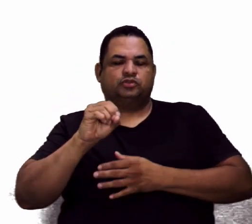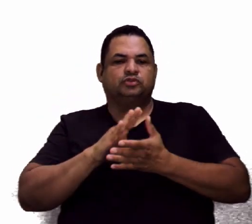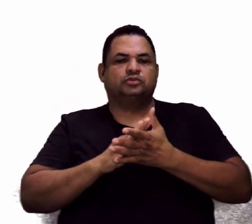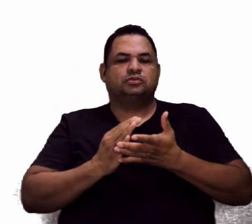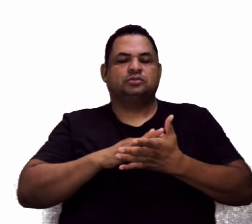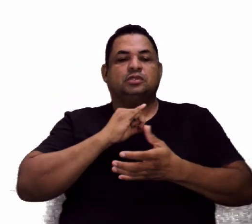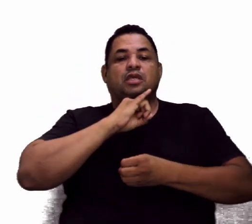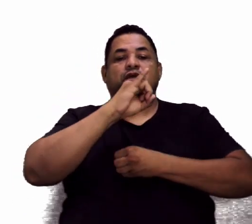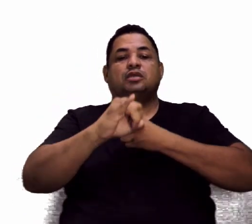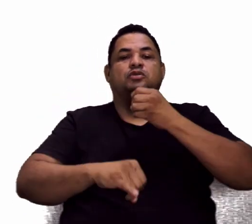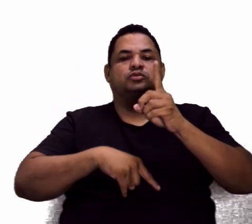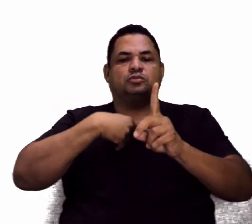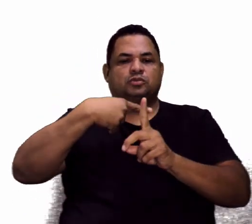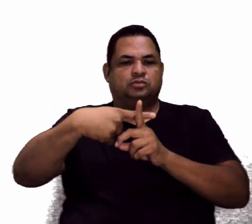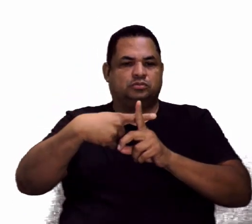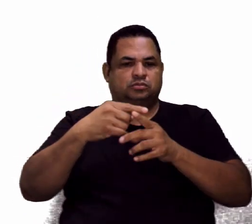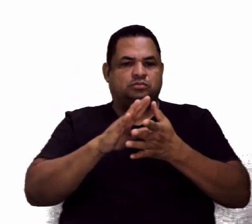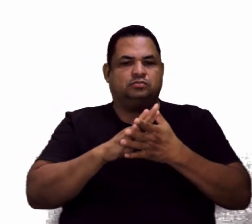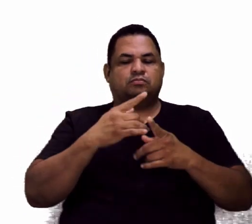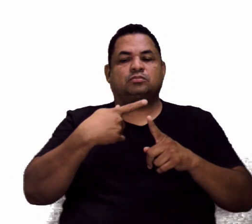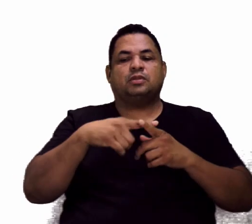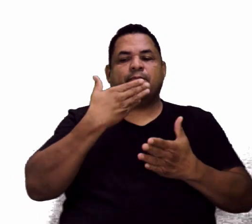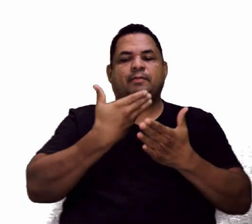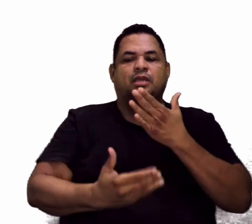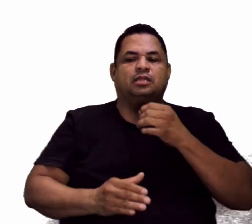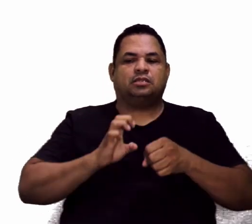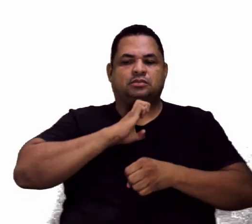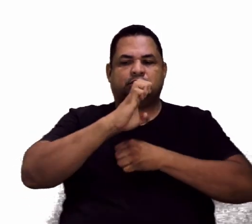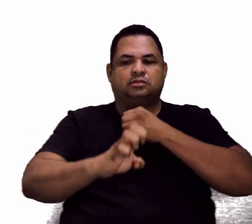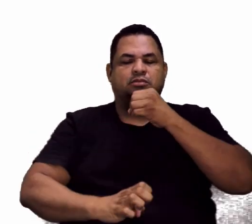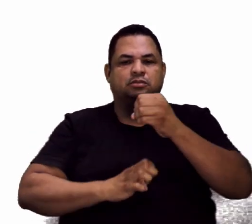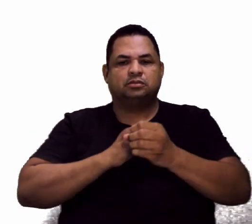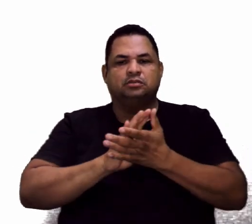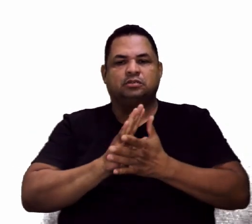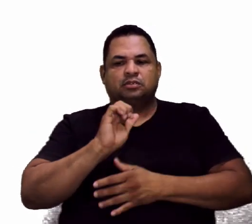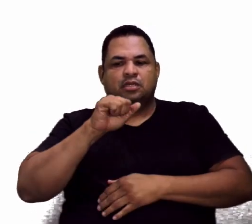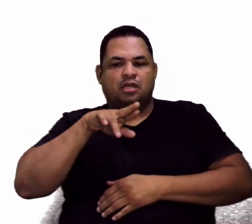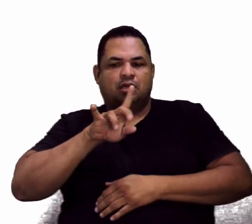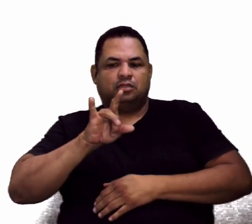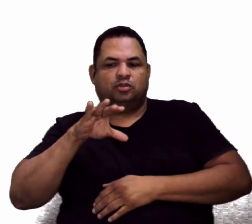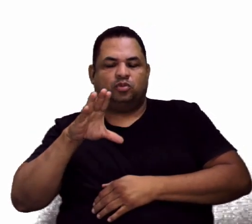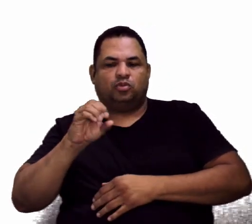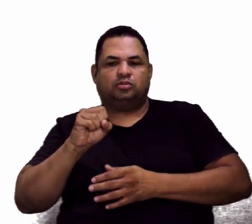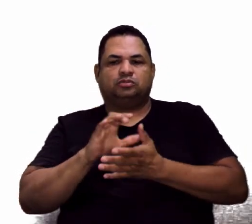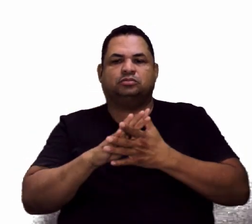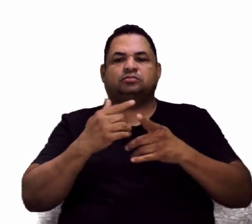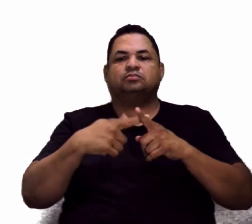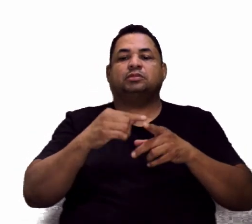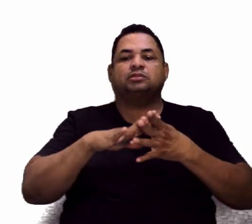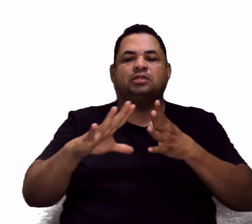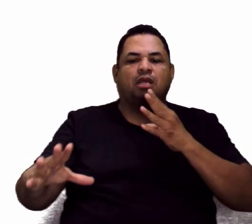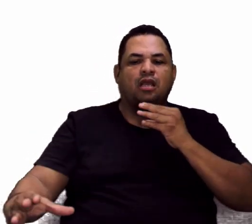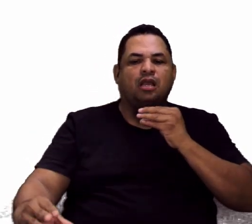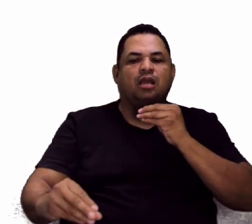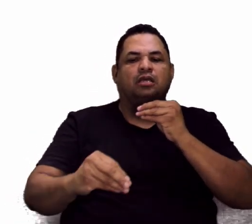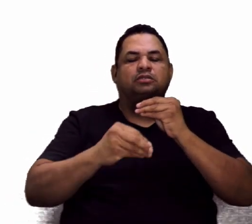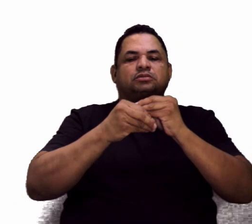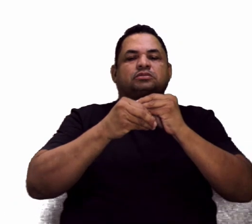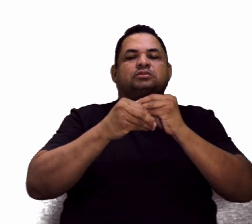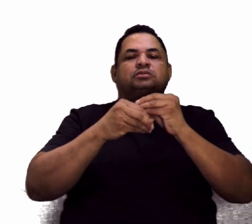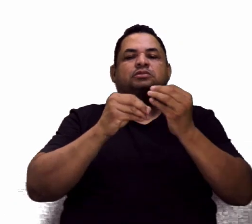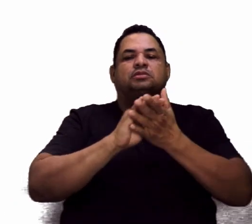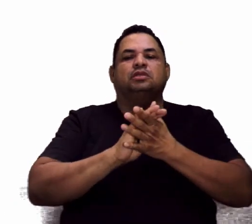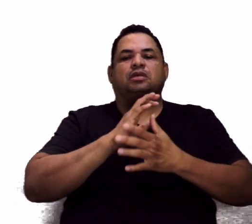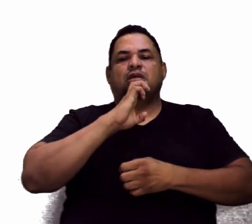íons positivos devido à perda de elétrons, e os ânions devido ao ganho de elétrons, ok? Por isso, eles